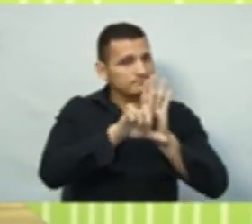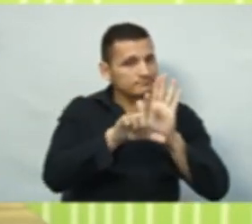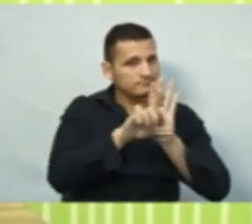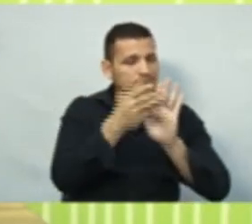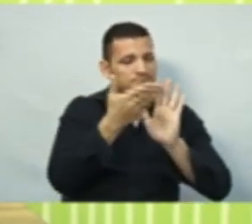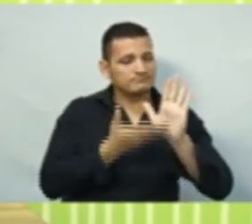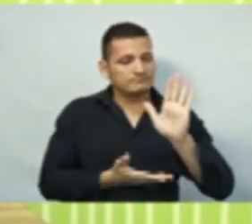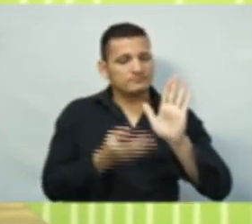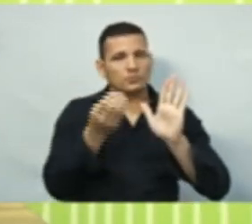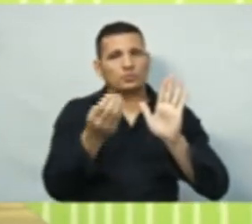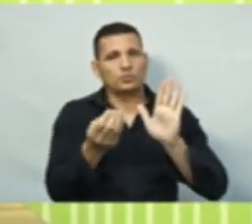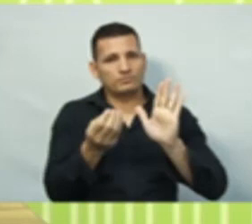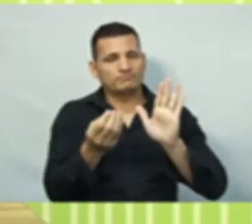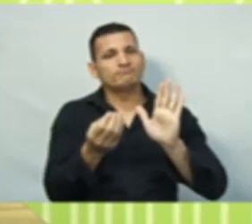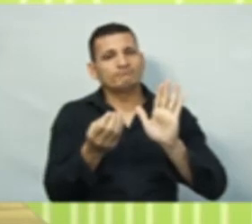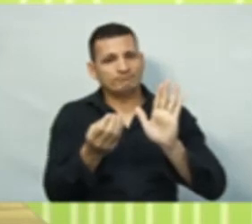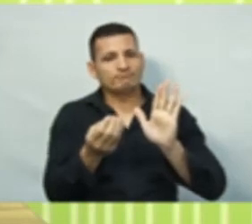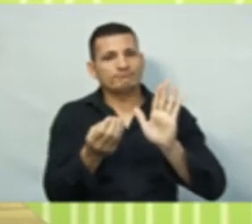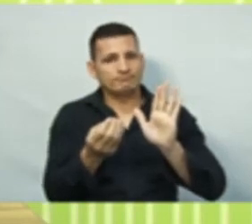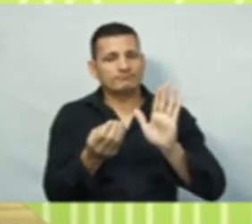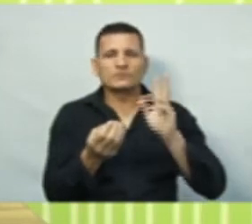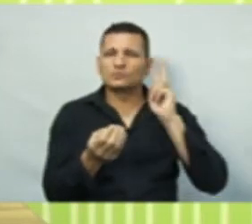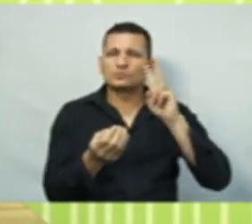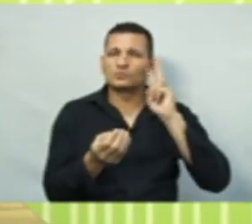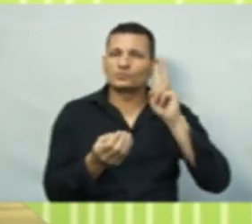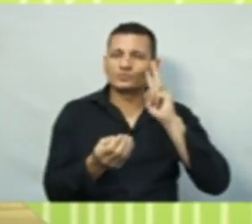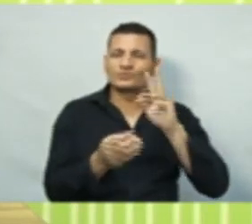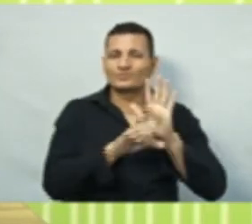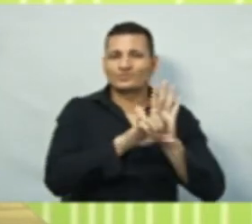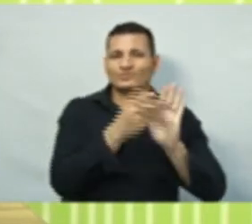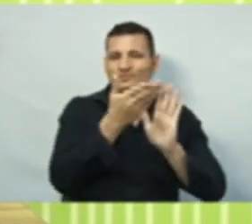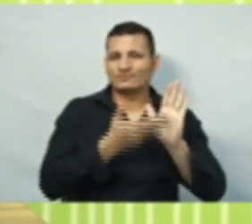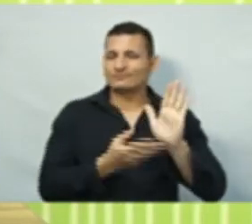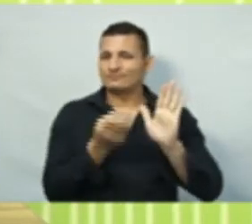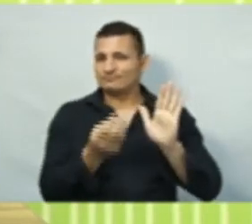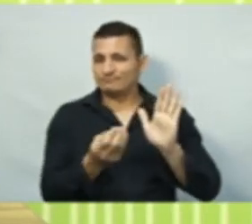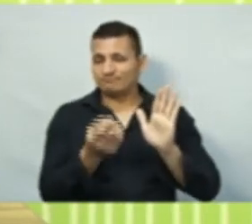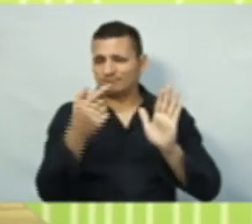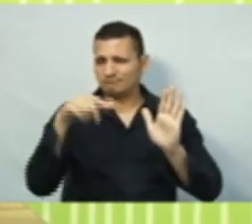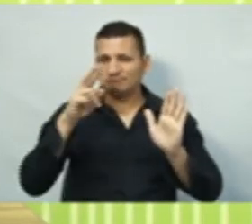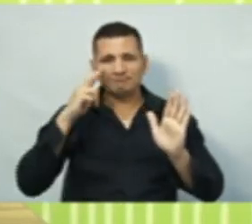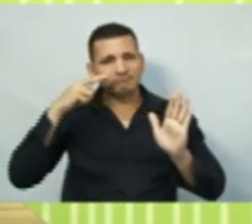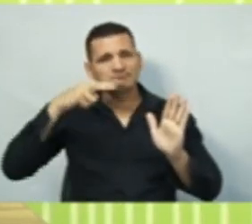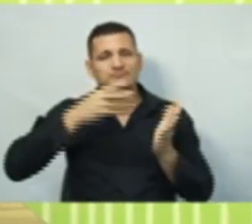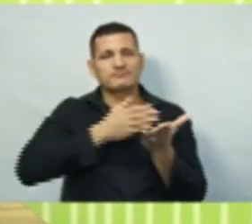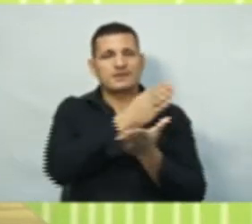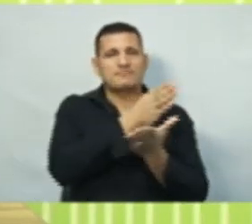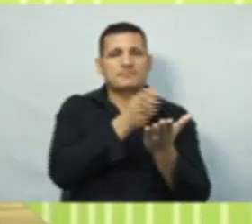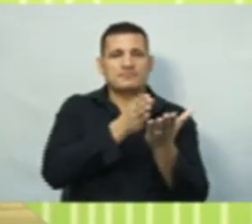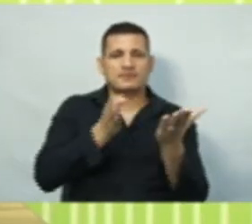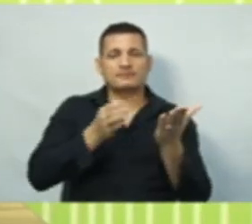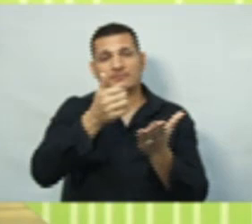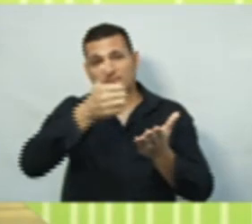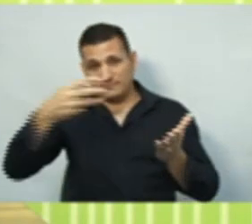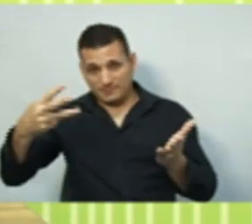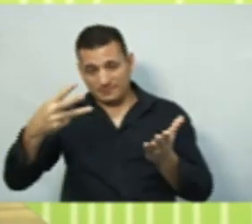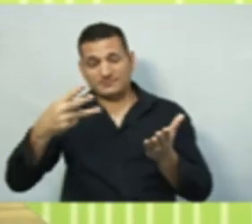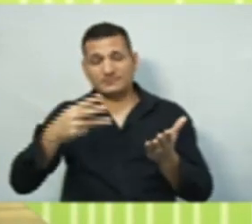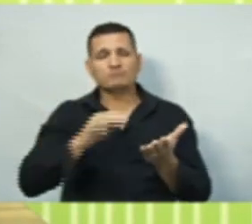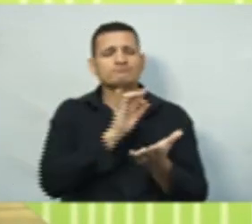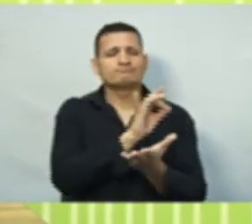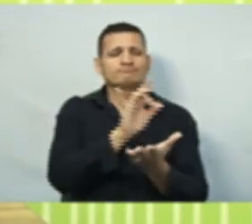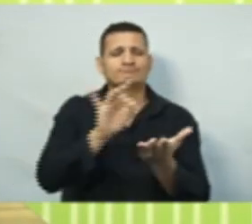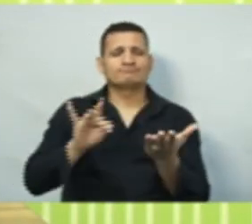já viram como se deu essa história da legislação, viram os 13 ramos, o que cada um tem, quais são